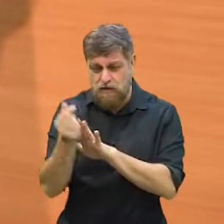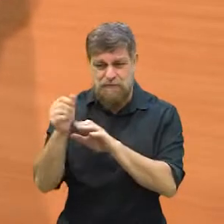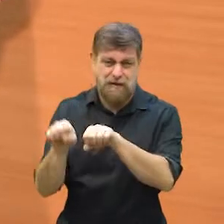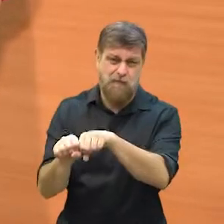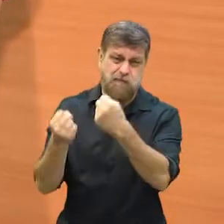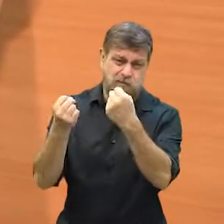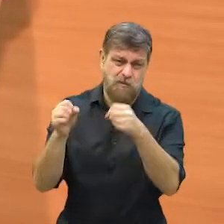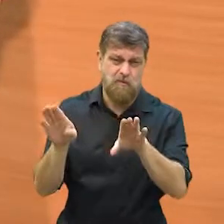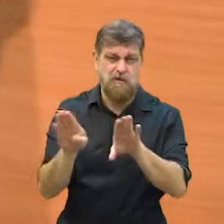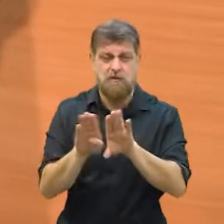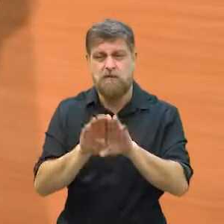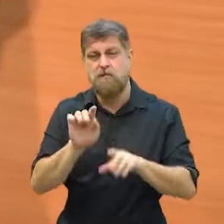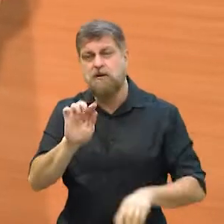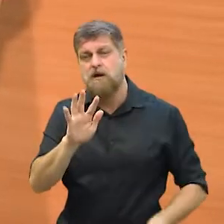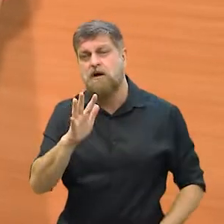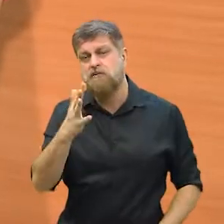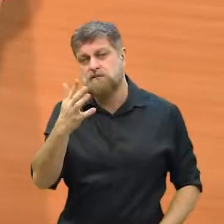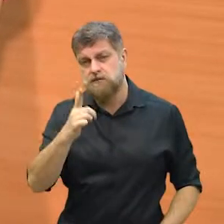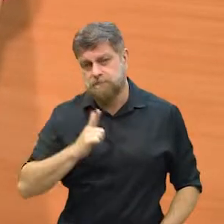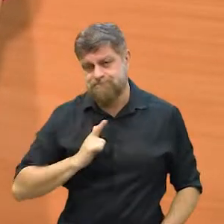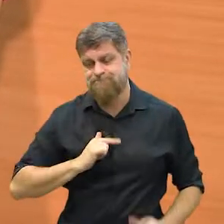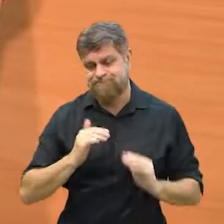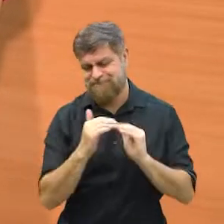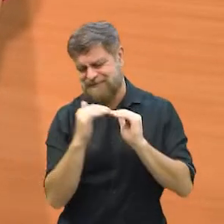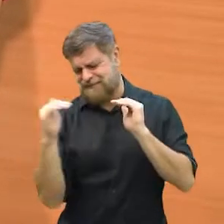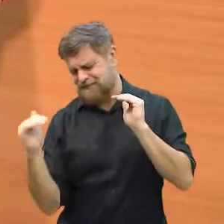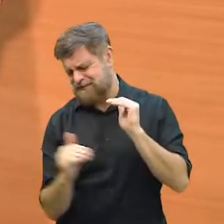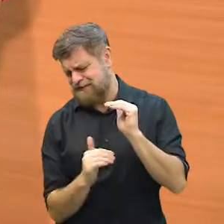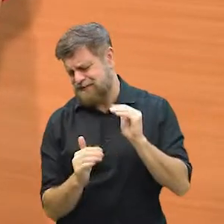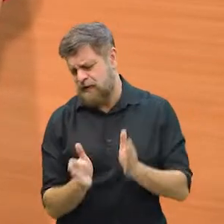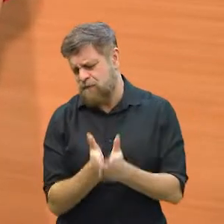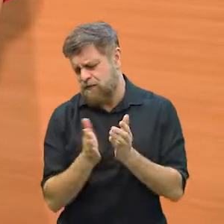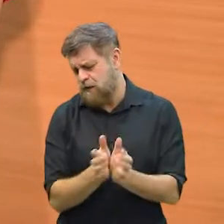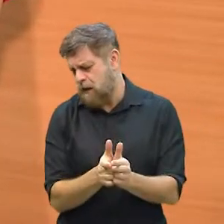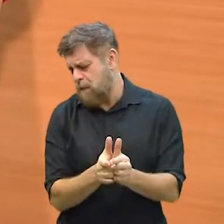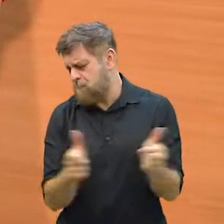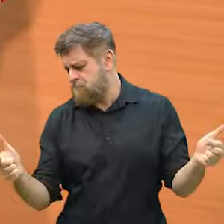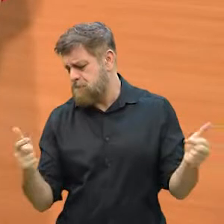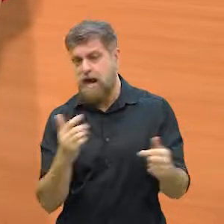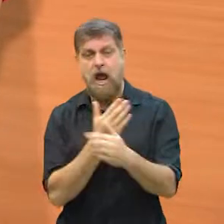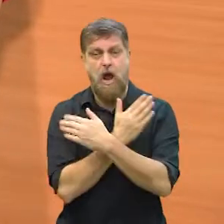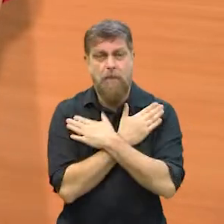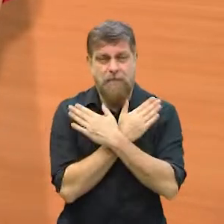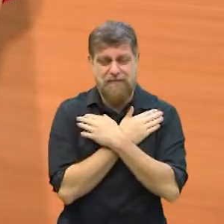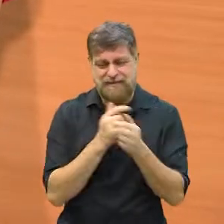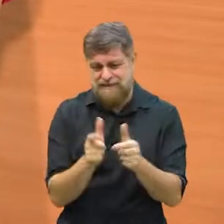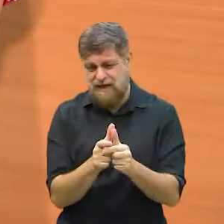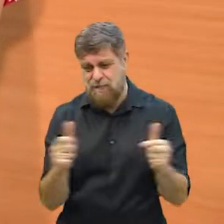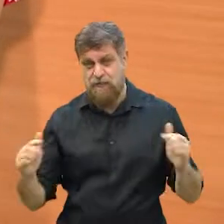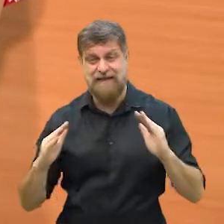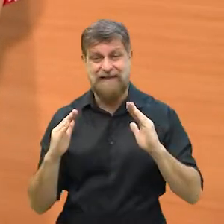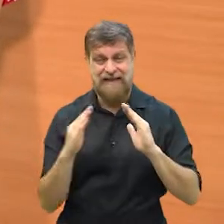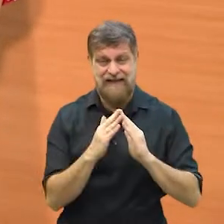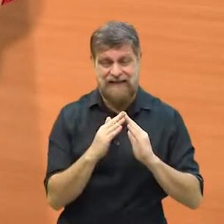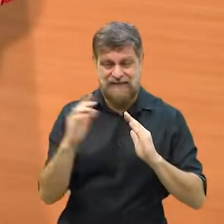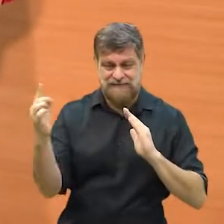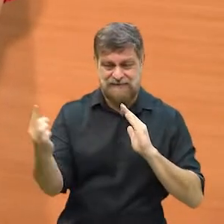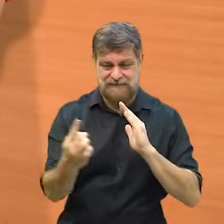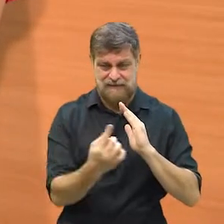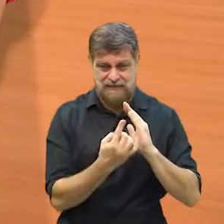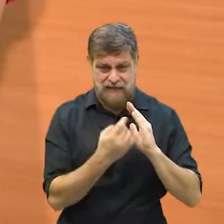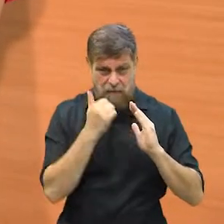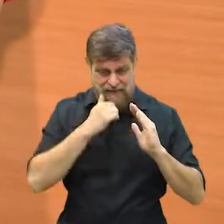econômico, com o aumento da condição de vulnerabilidade, aumento do desemprego, aumento da violência